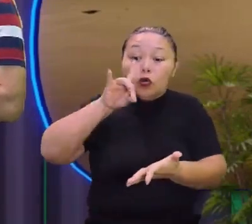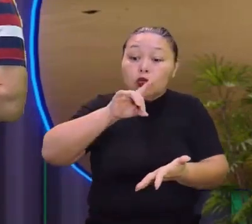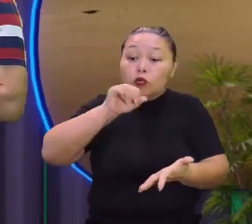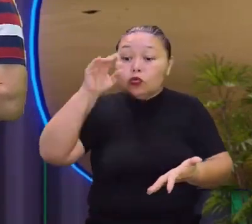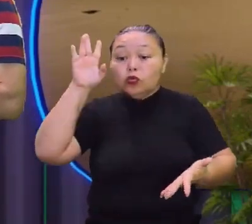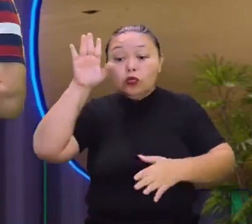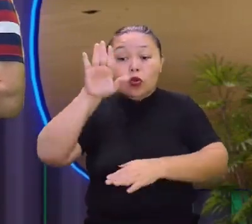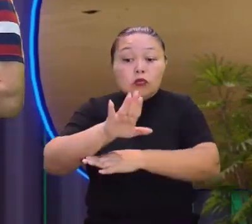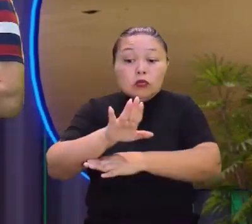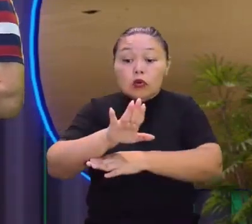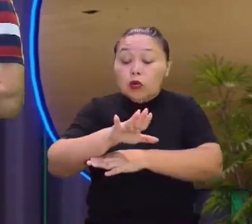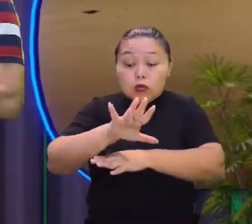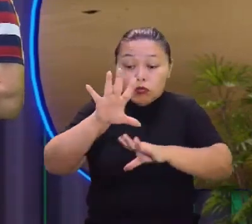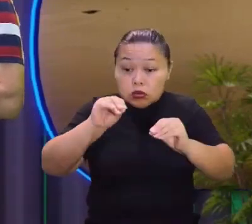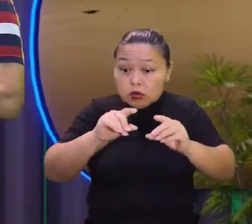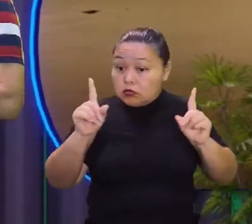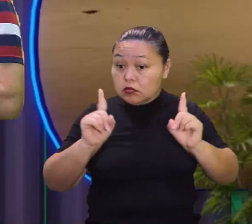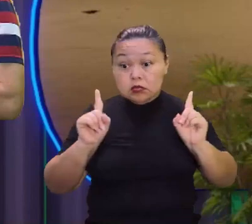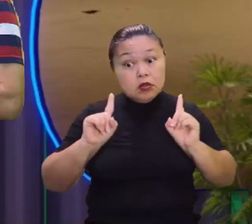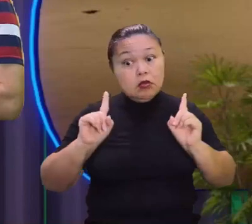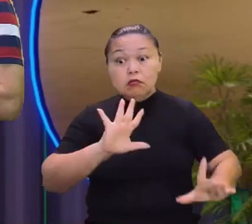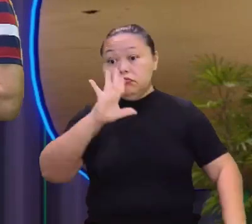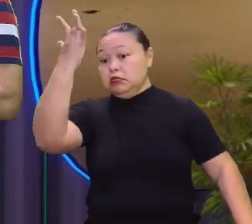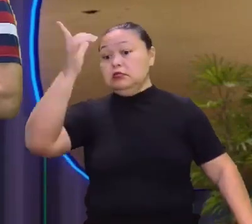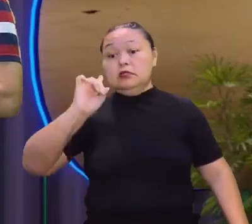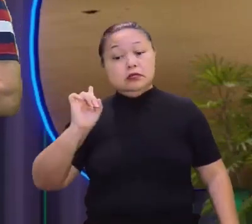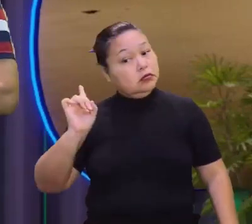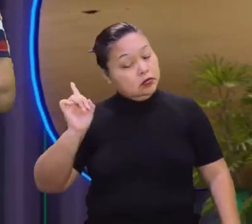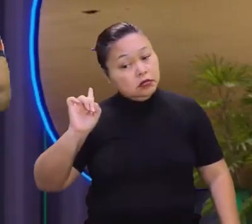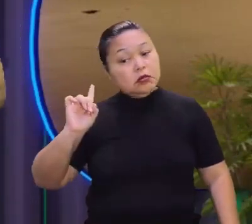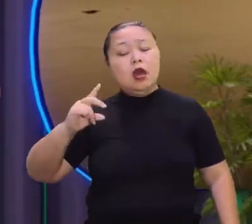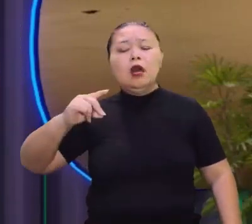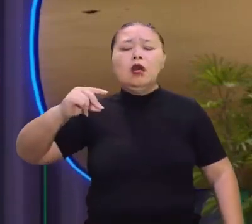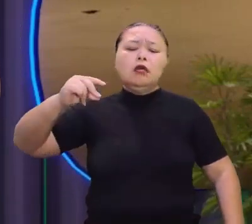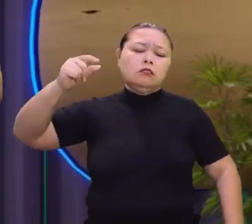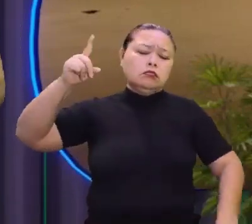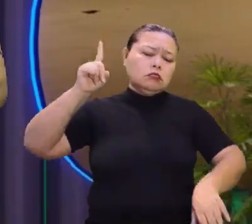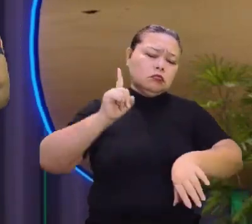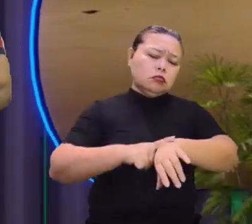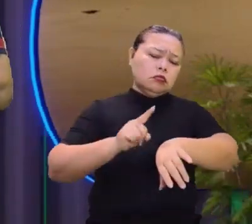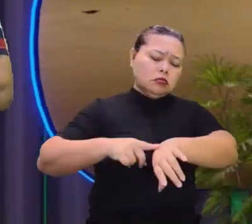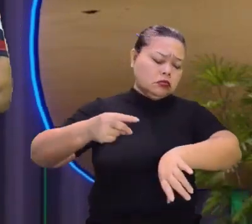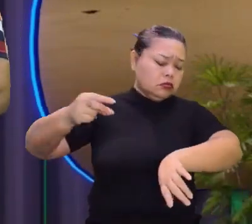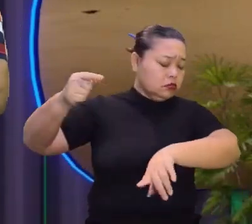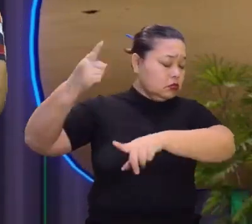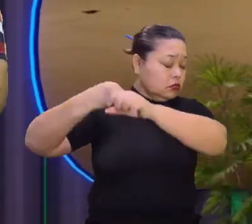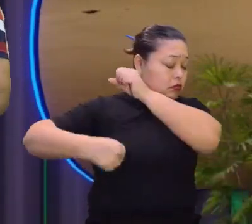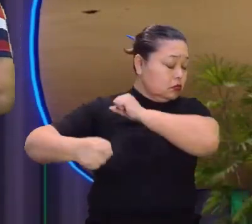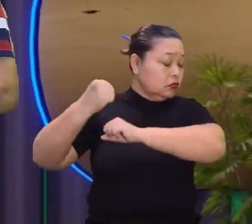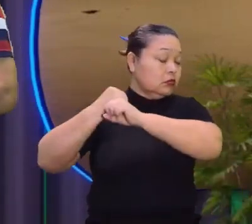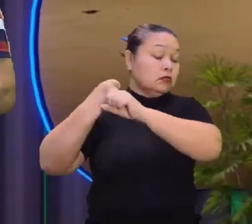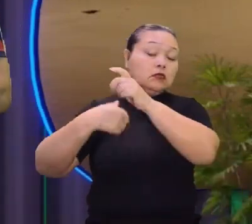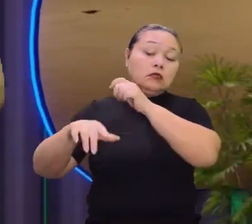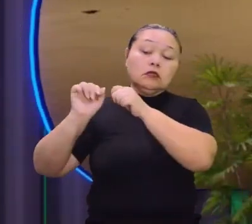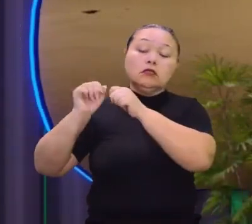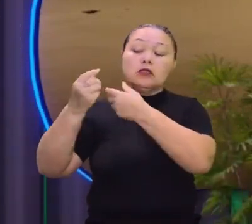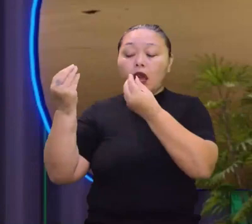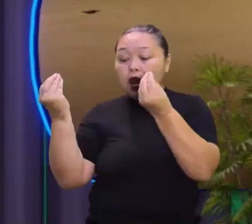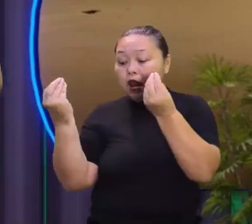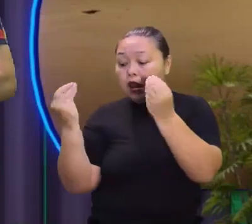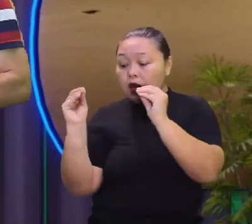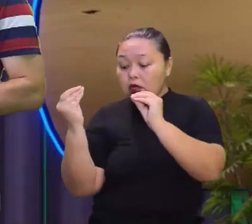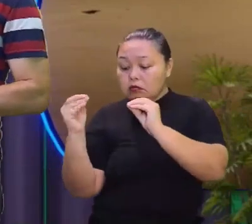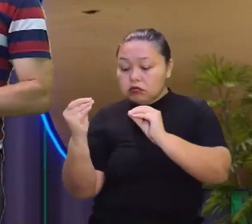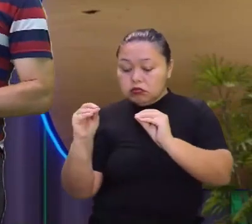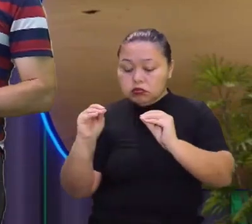Jorge? Nesse tempo geológico, milhões e milhões de anos, para a configuração da geologia